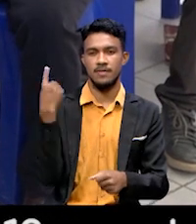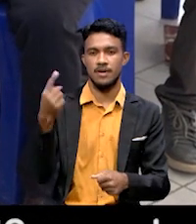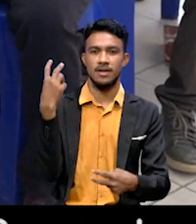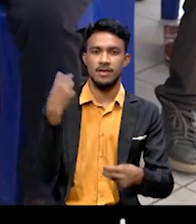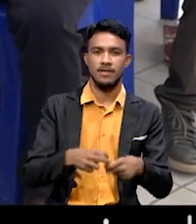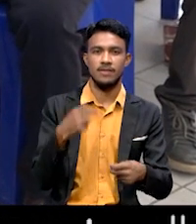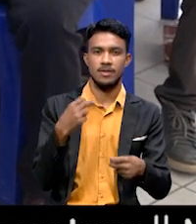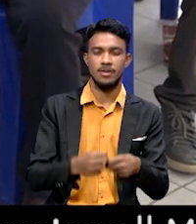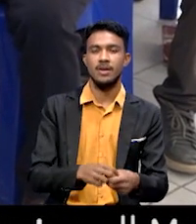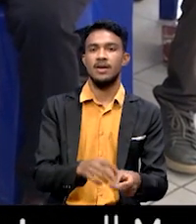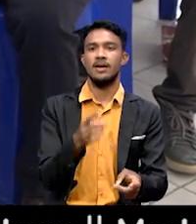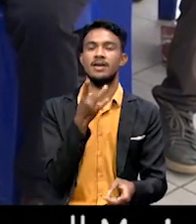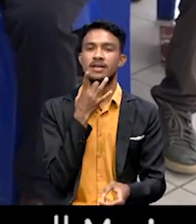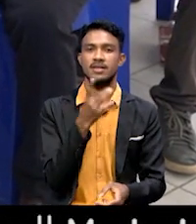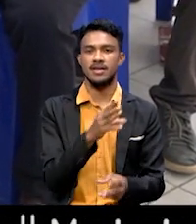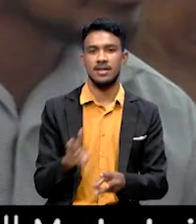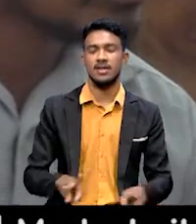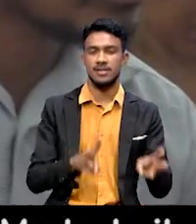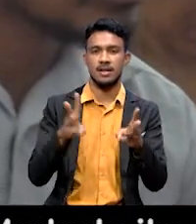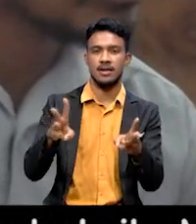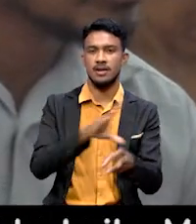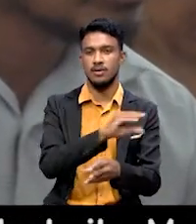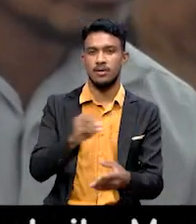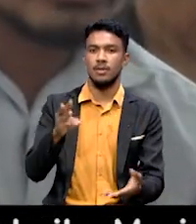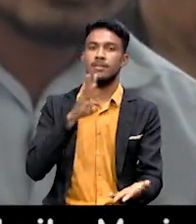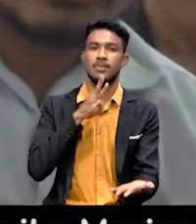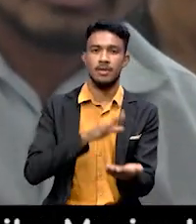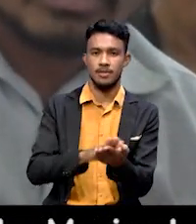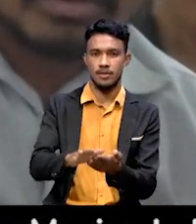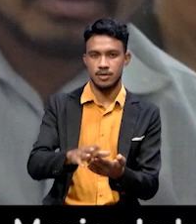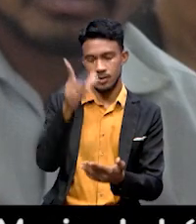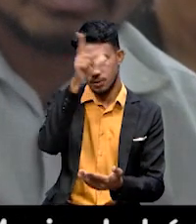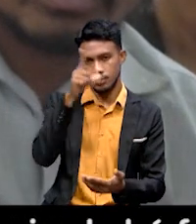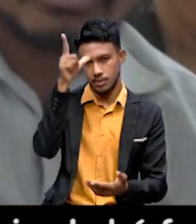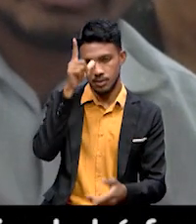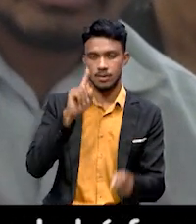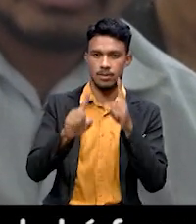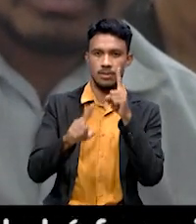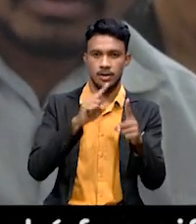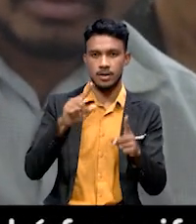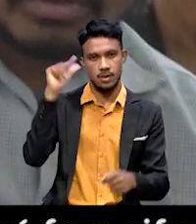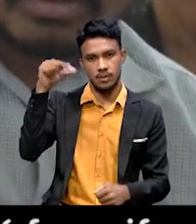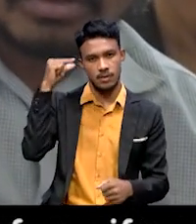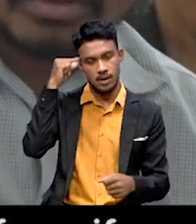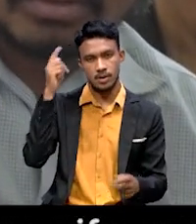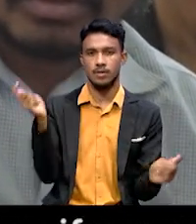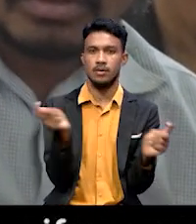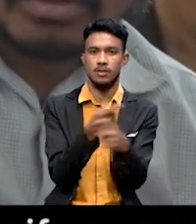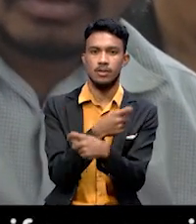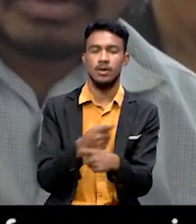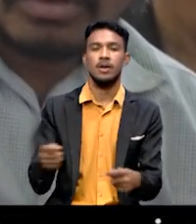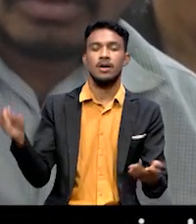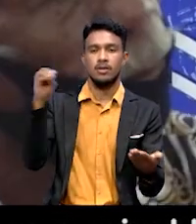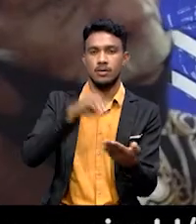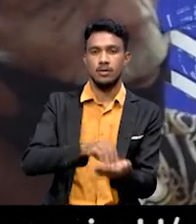ba eletricidade estrada no bemos. Luolo explica governação troca malu to oitavo